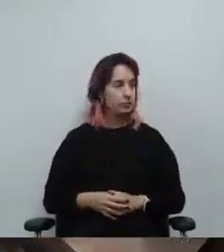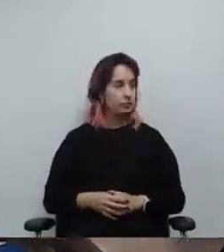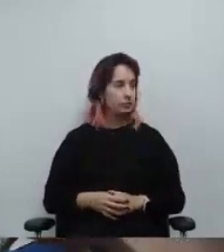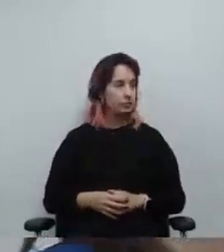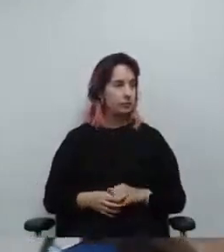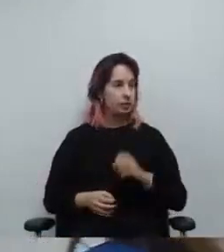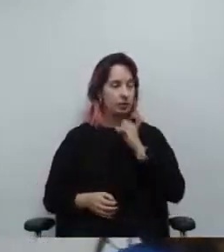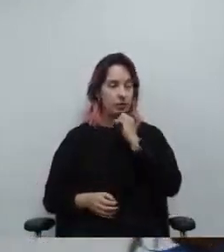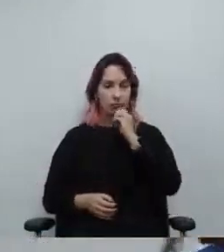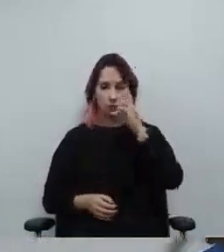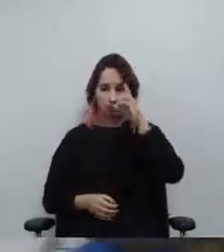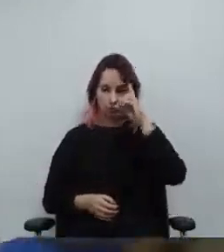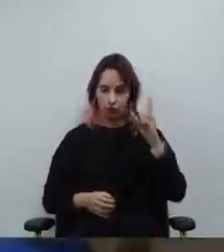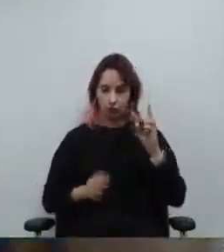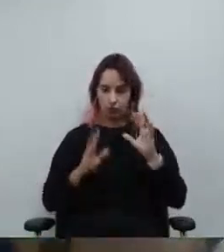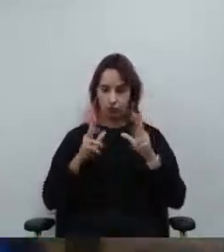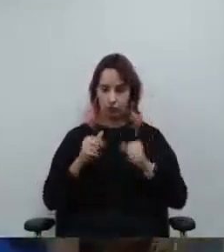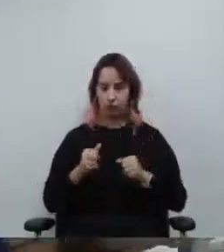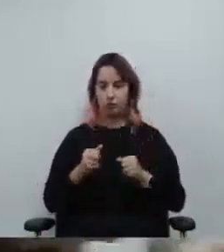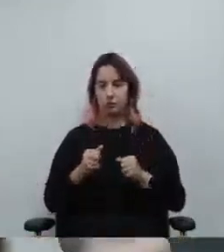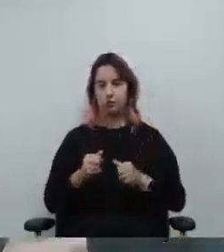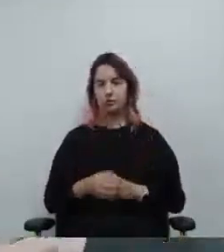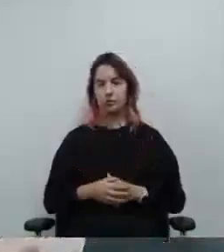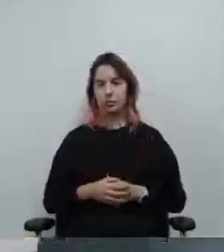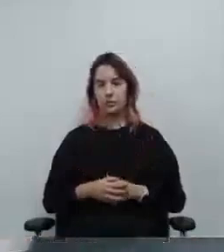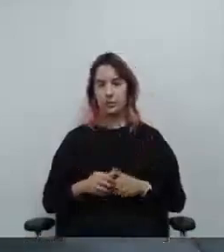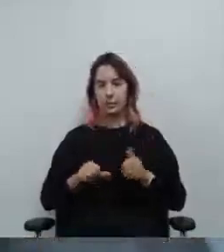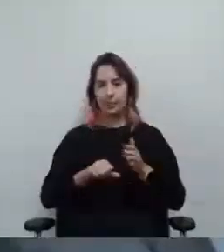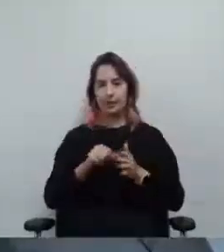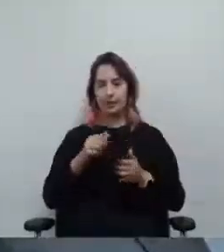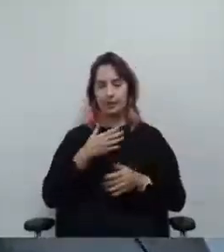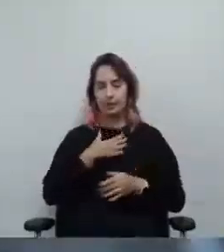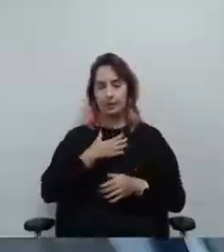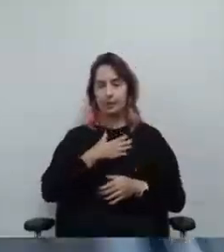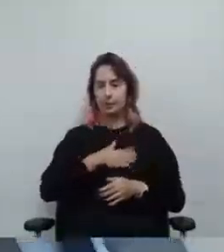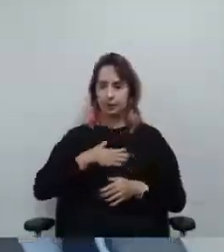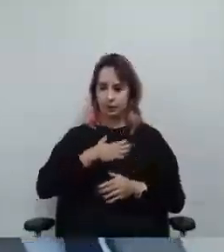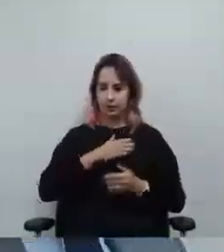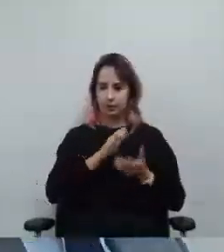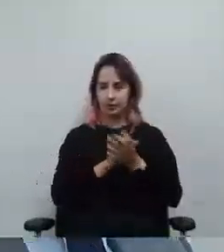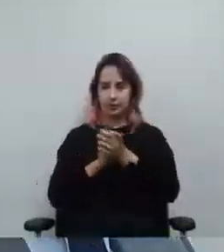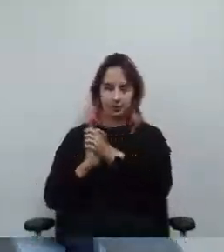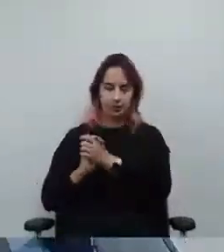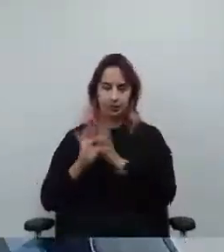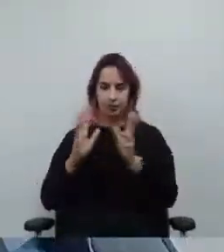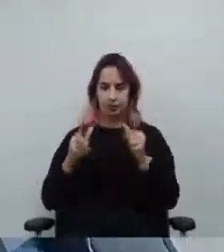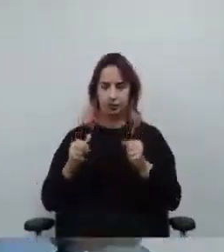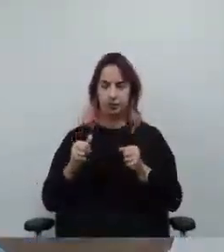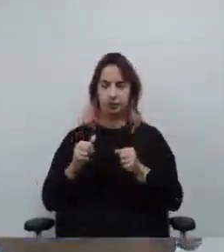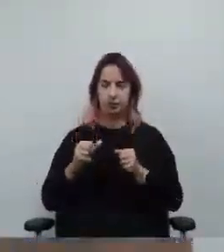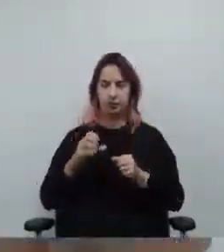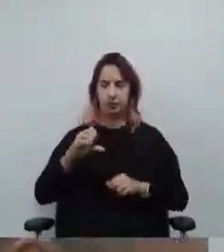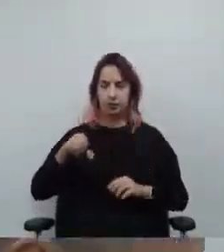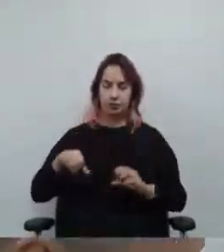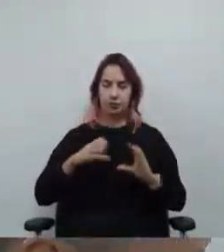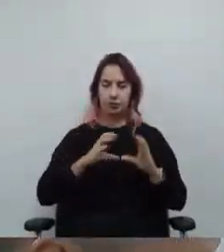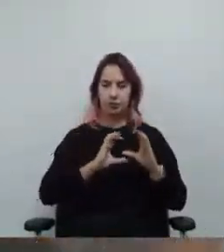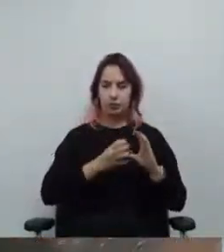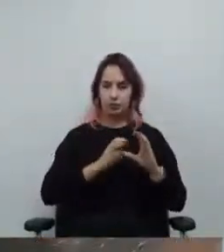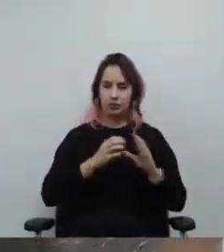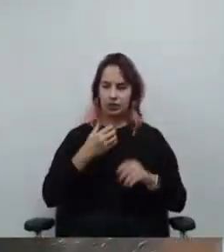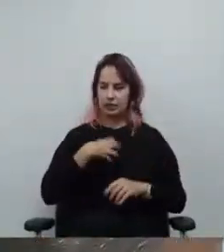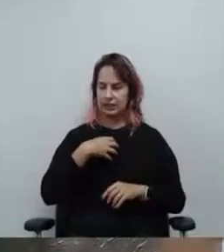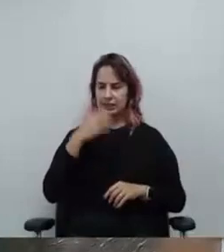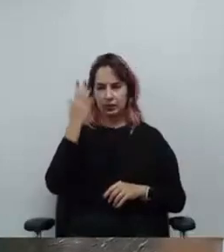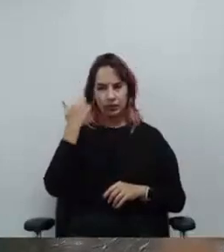Bom dia a todas e todos, né? Primeiro, eu gostaria de parabenizar os colegas e as colegas do 9º concurso. É uma